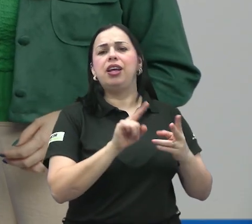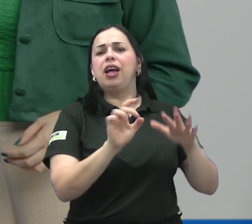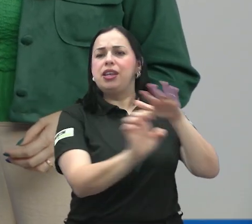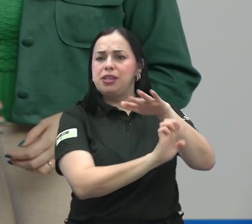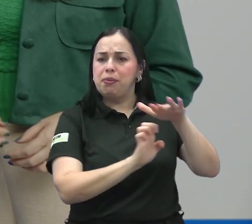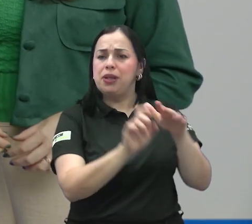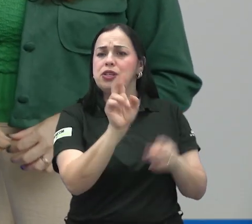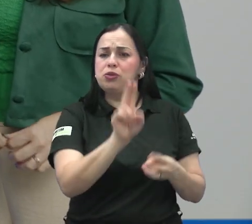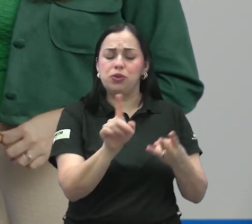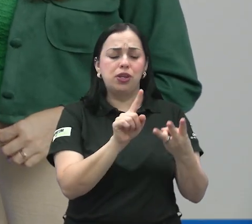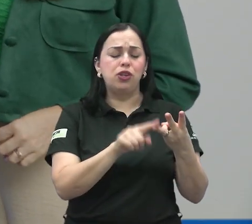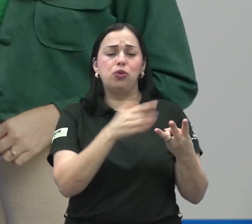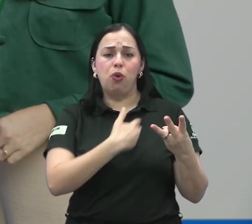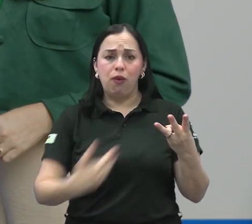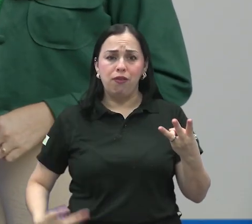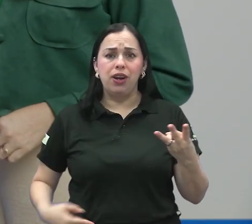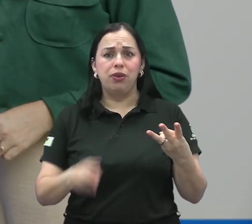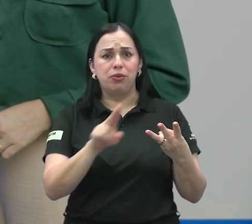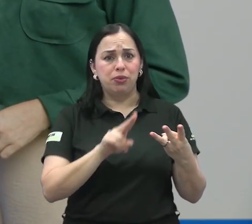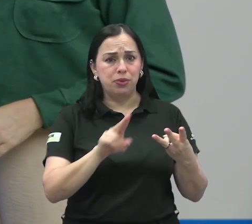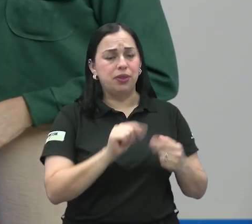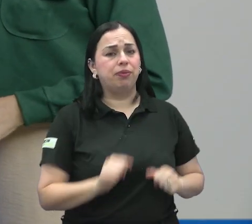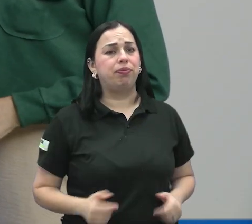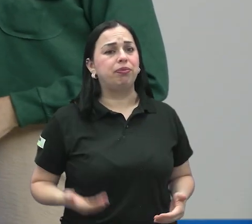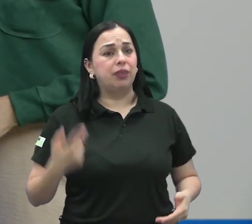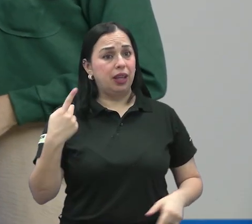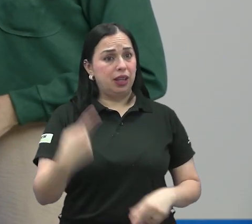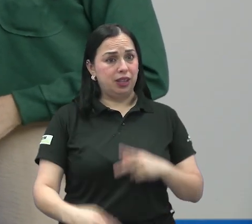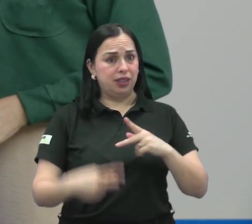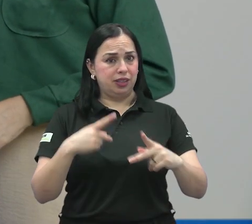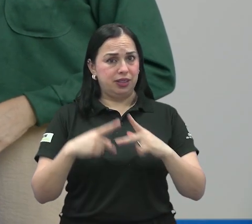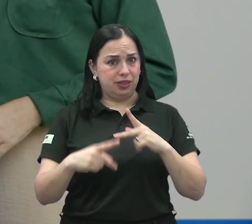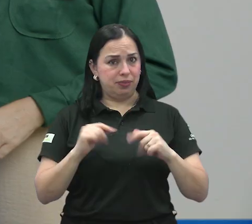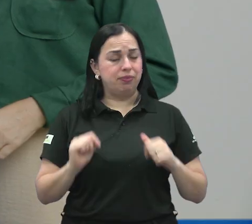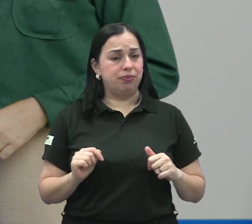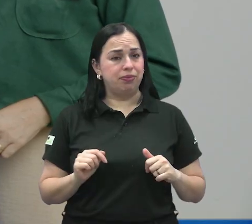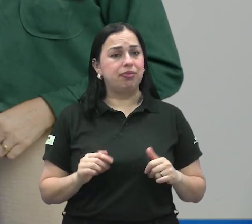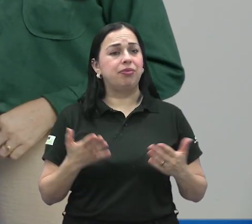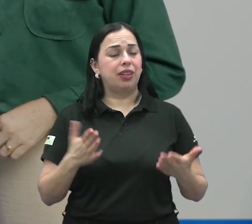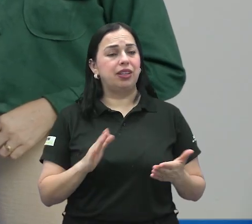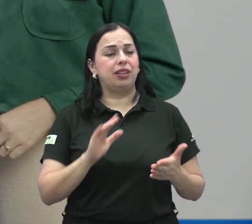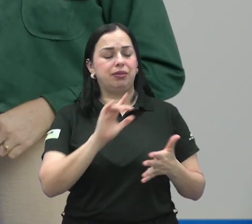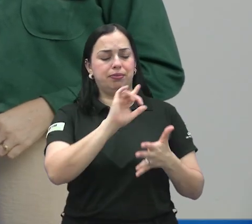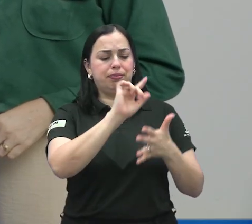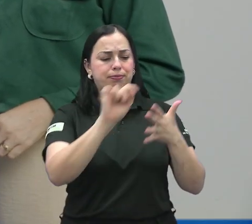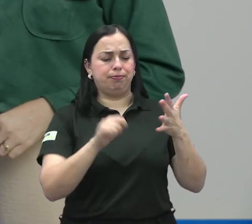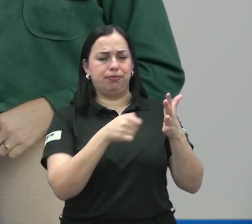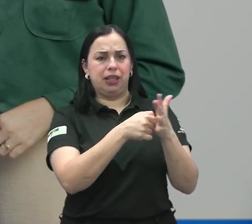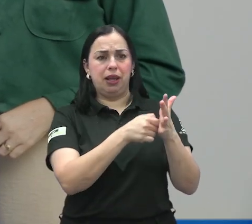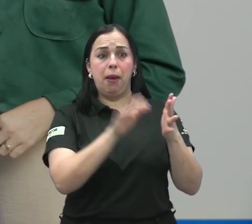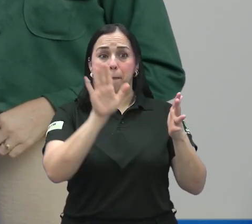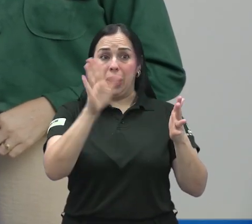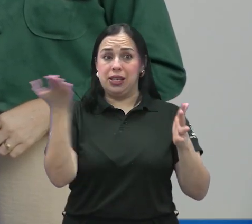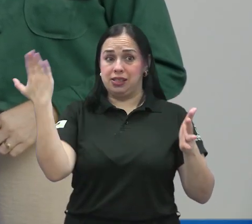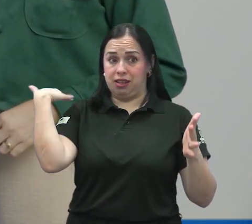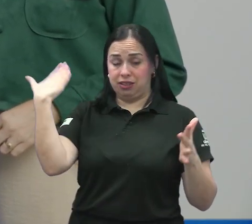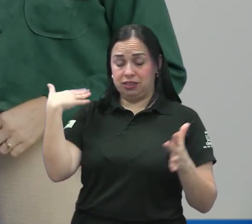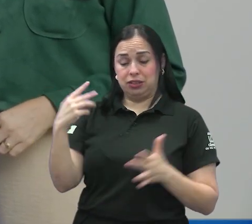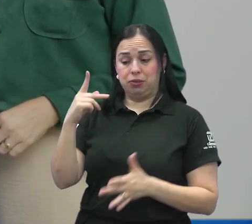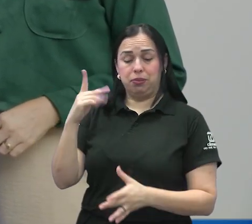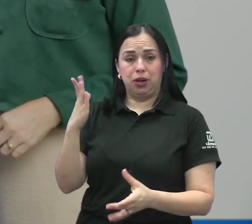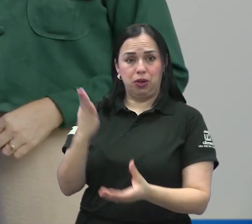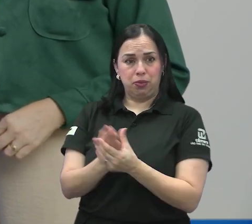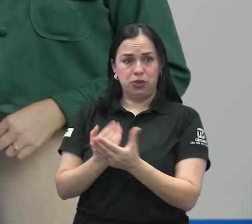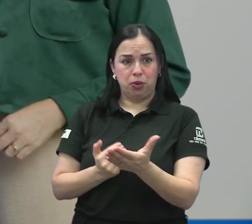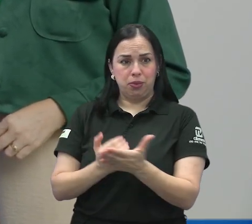e poder judiciário. Verdade, Érica. E aqui em São José dos Campos, antes mesmo do CDC, o Procon